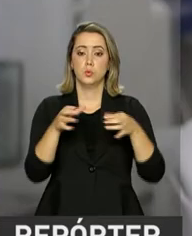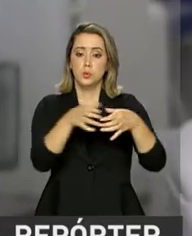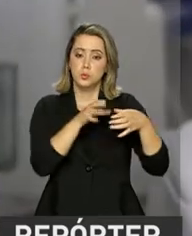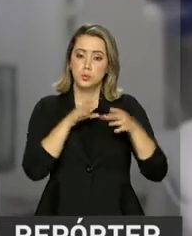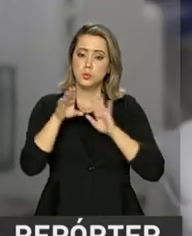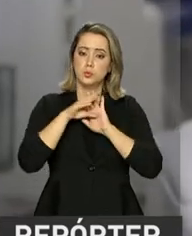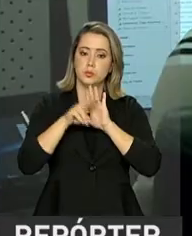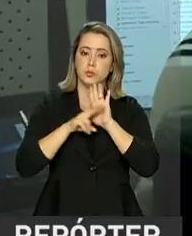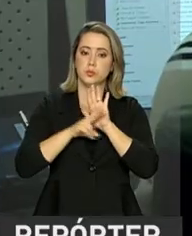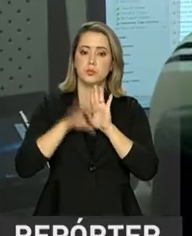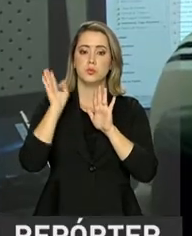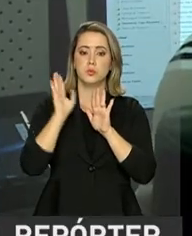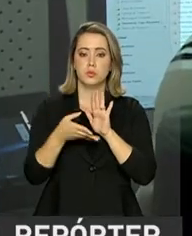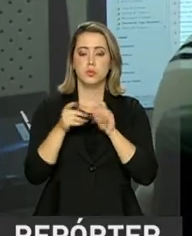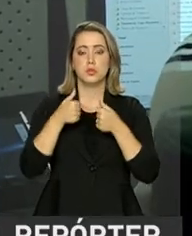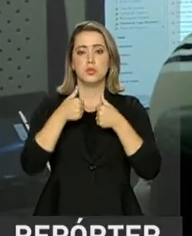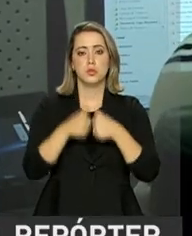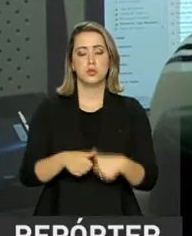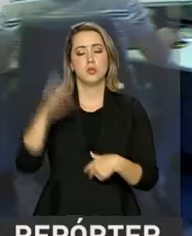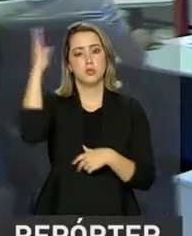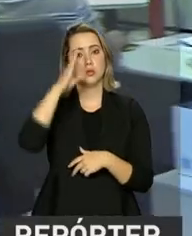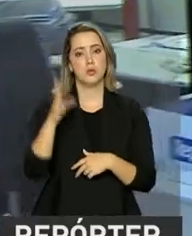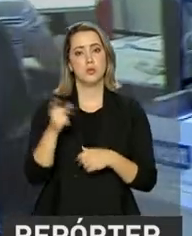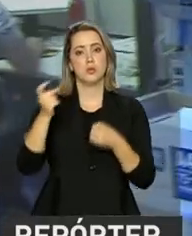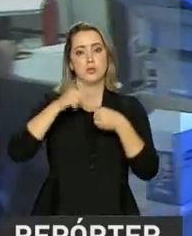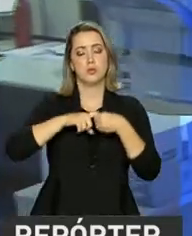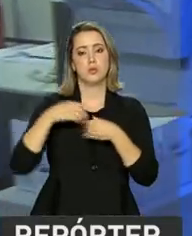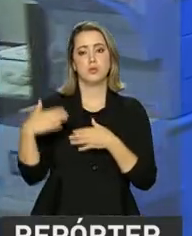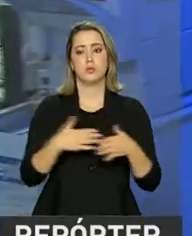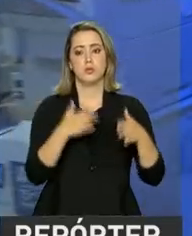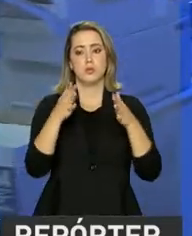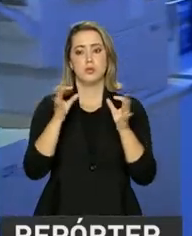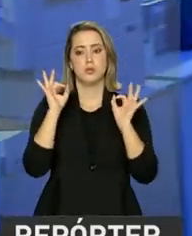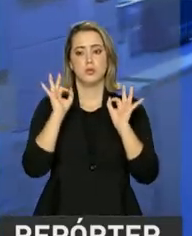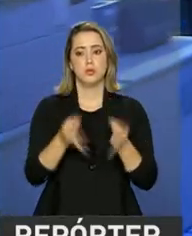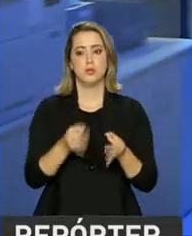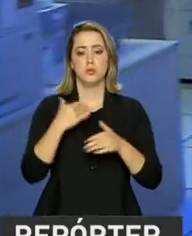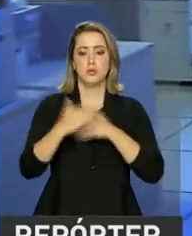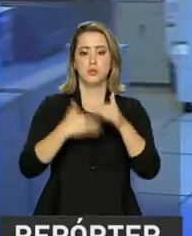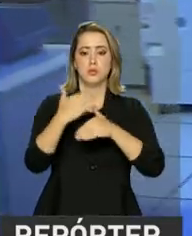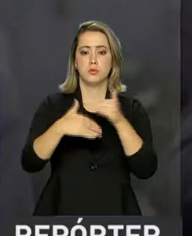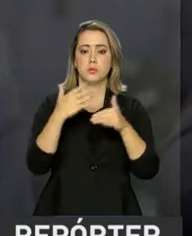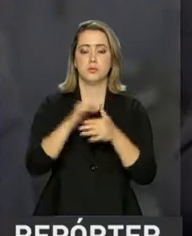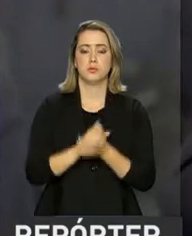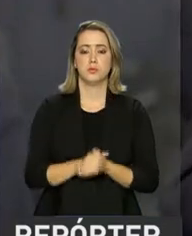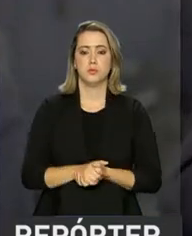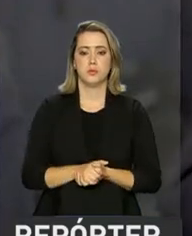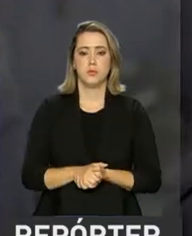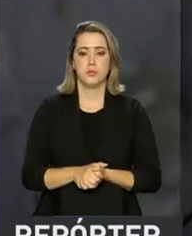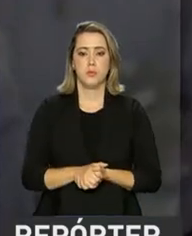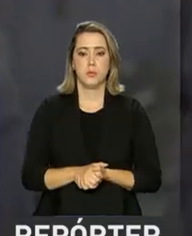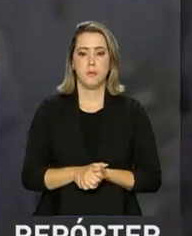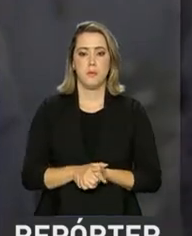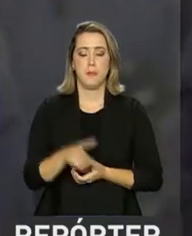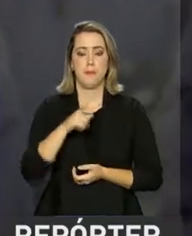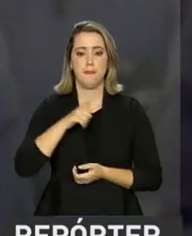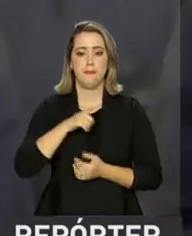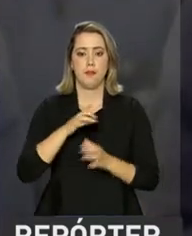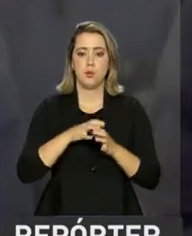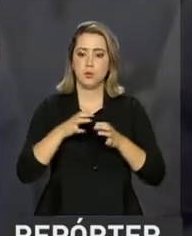de medidas que já colocam o brasil de volta à rota do desenvolvimento a